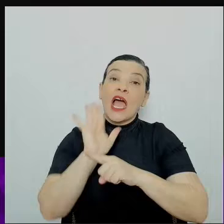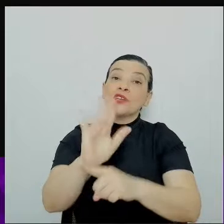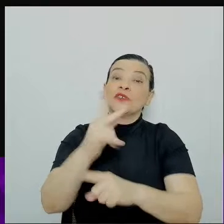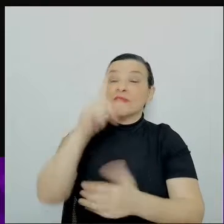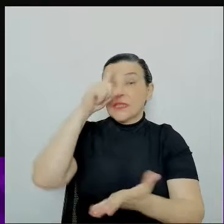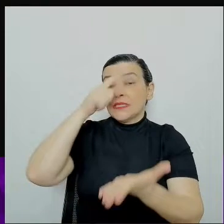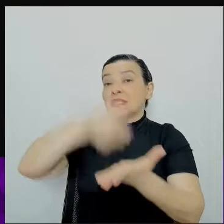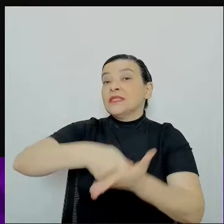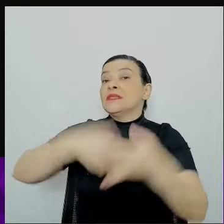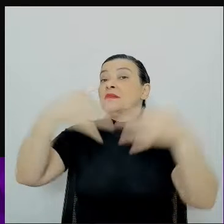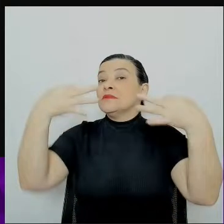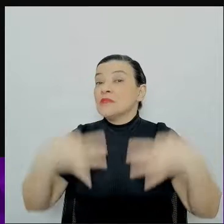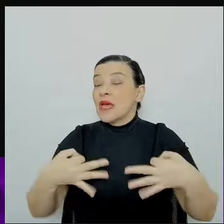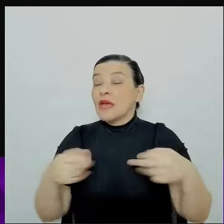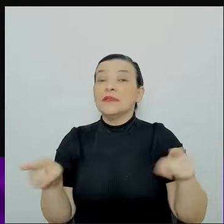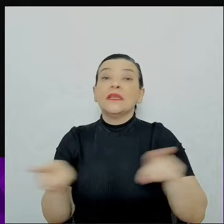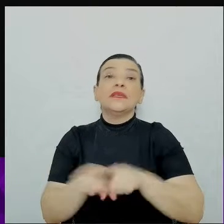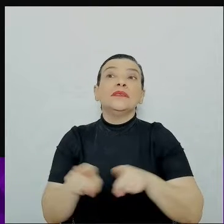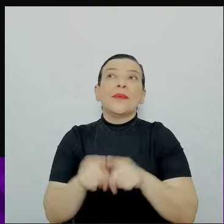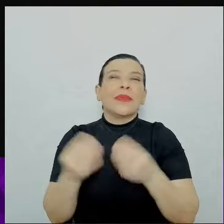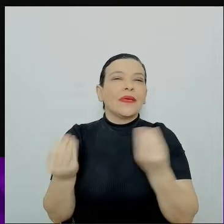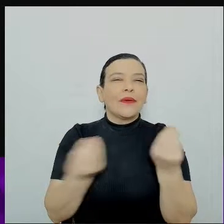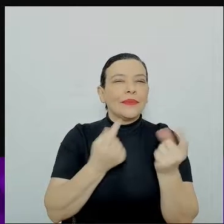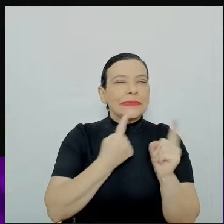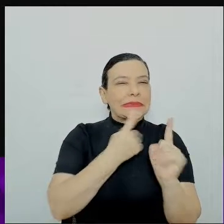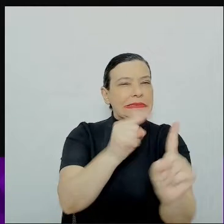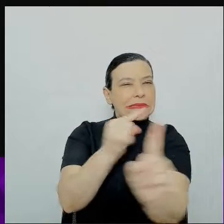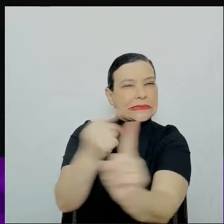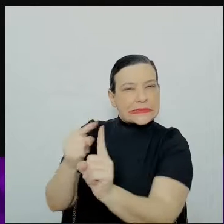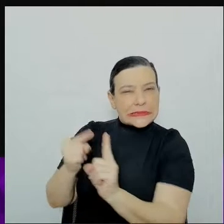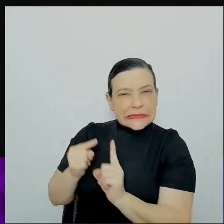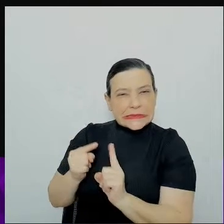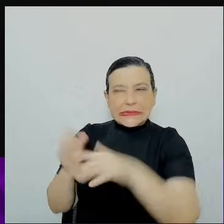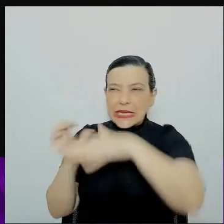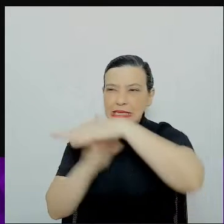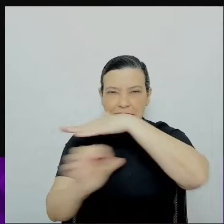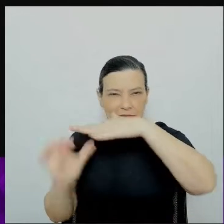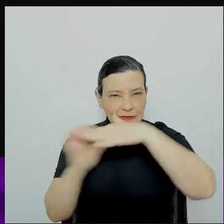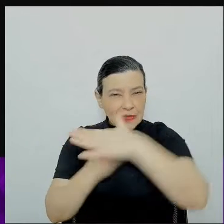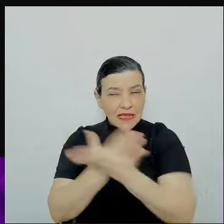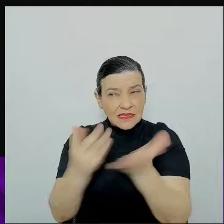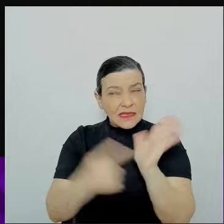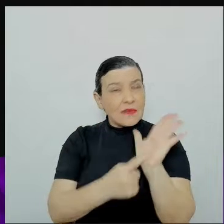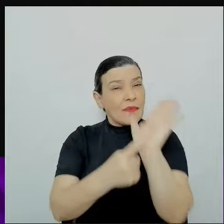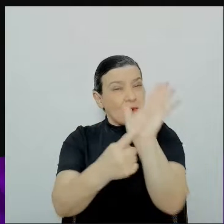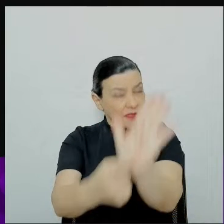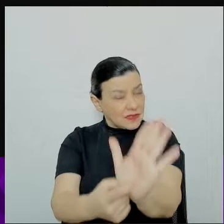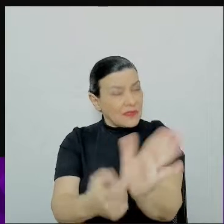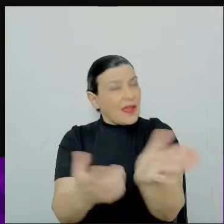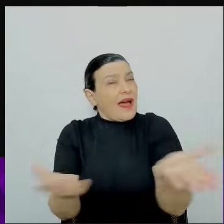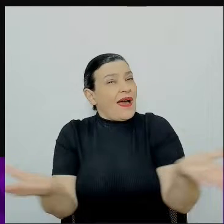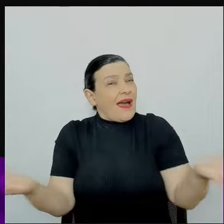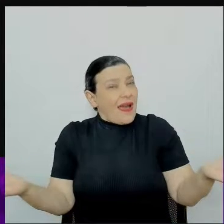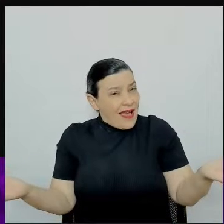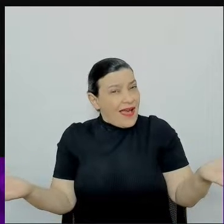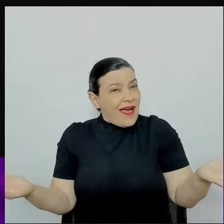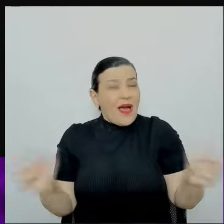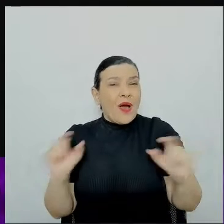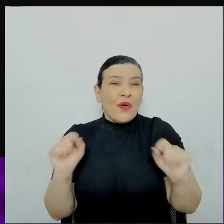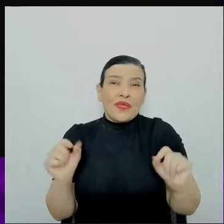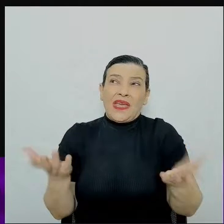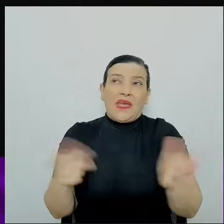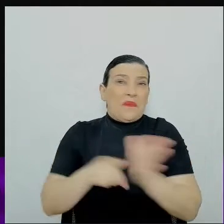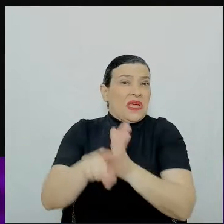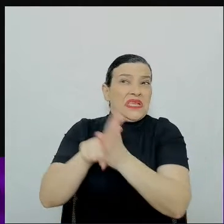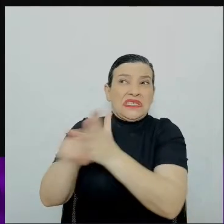que nós colocamos provocações nas empresas que a gente trabalha para mostrar que, poxa, a gente nem fez pesquisa, né? A